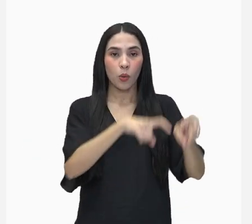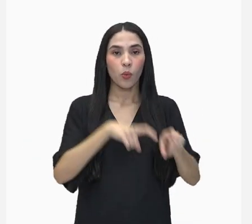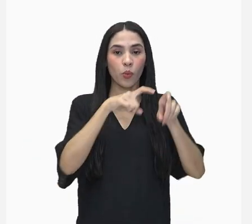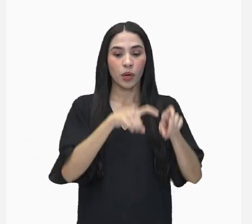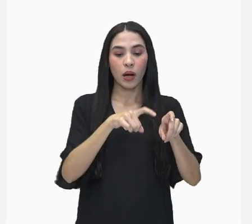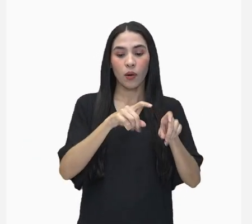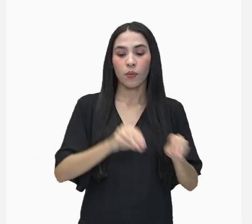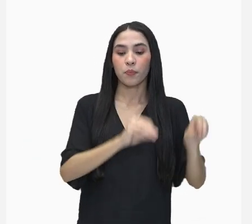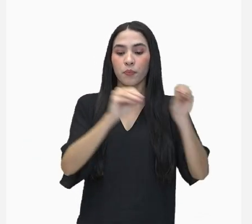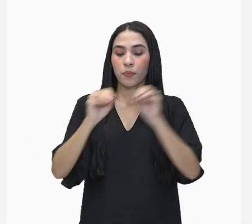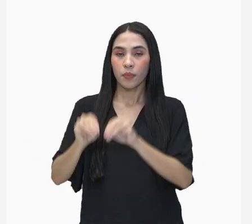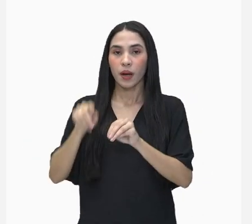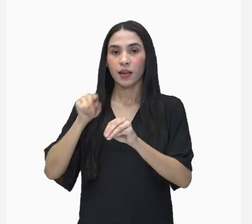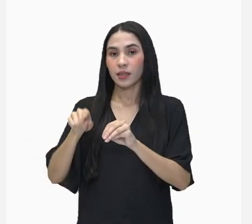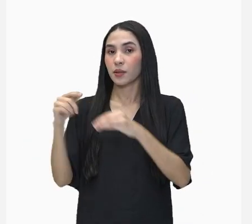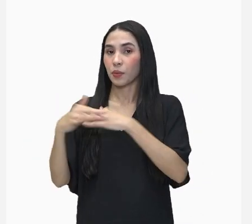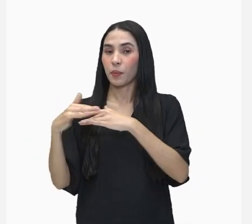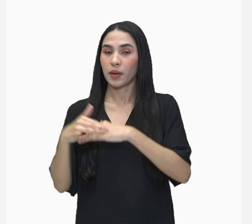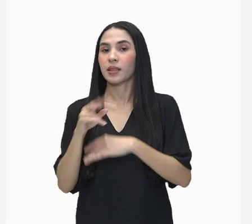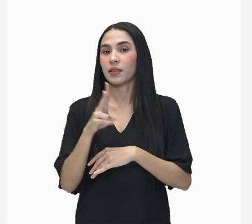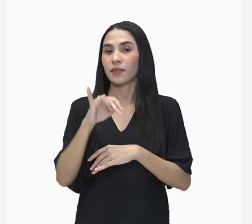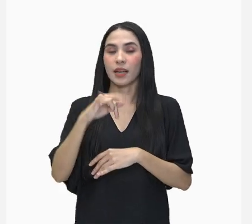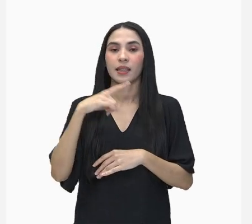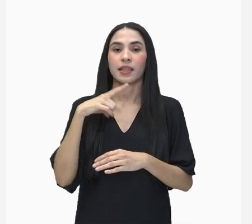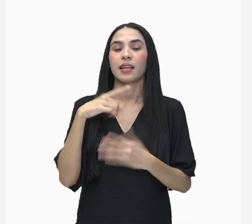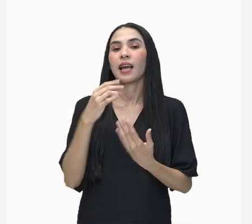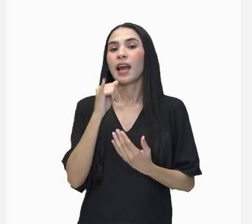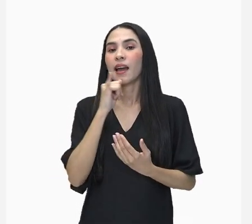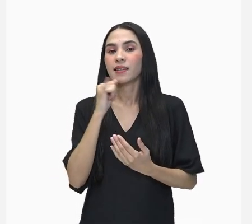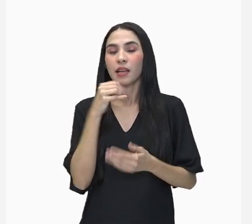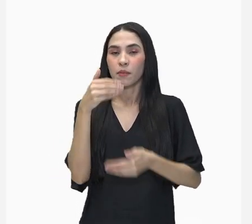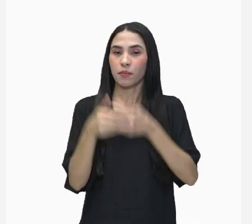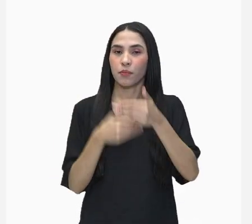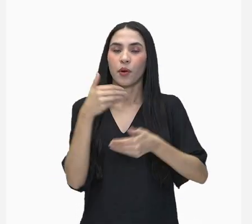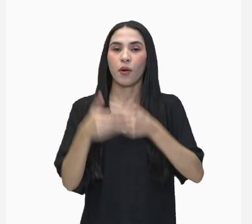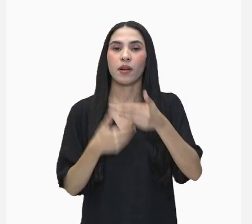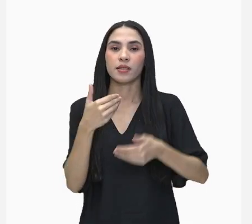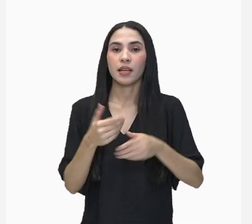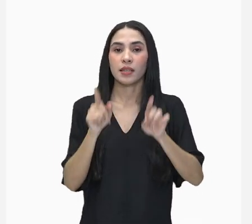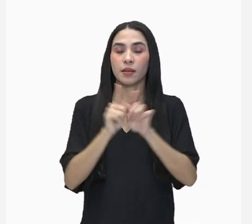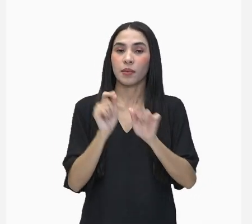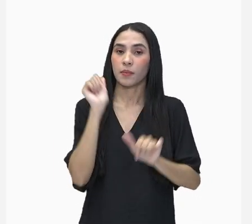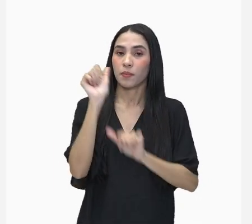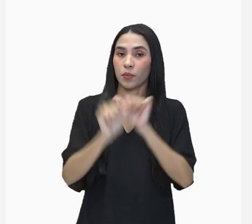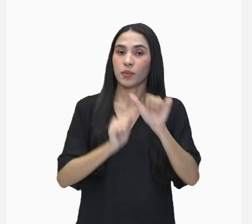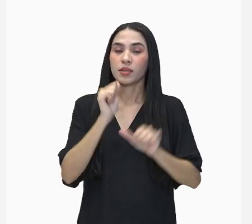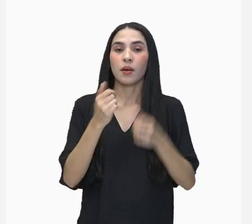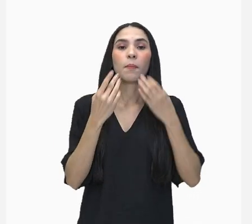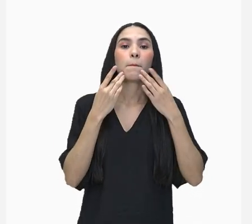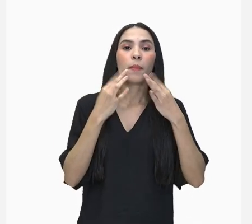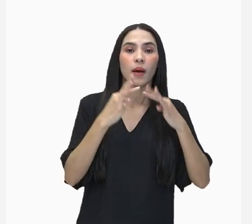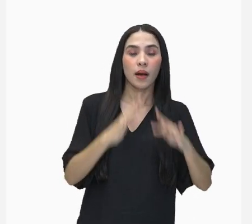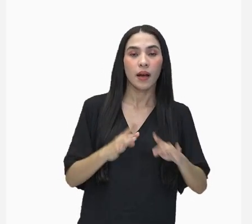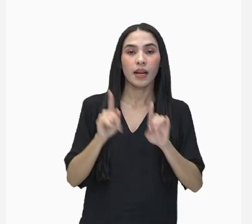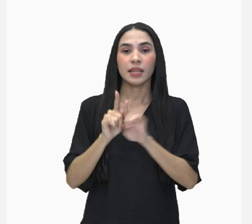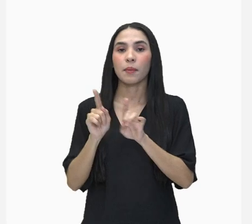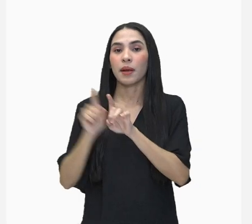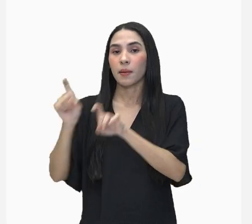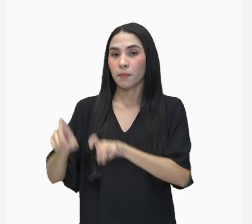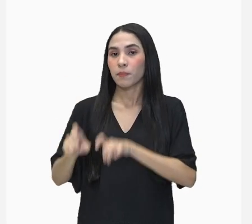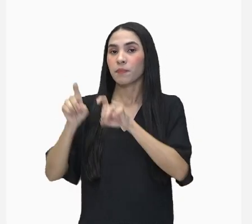áreas urbanas. E aí vai envolver nesse processo de urbanização a conversão de áreas naturais e agrícolas em